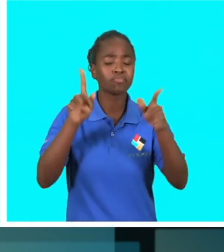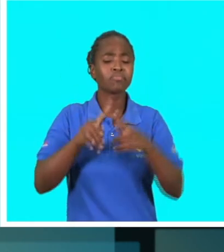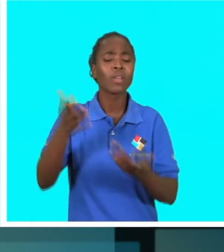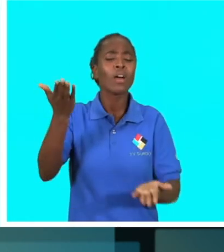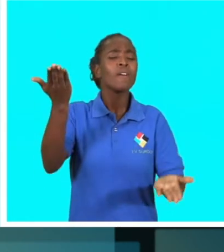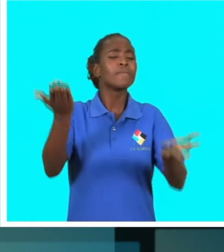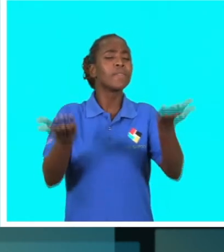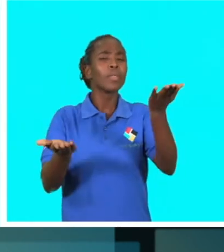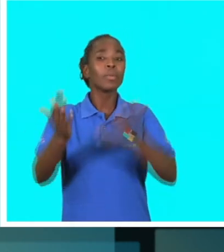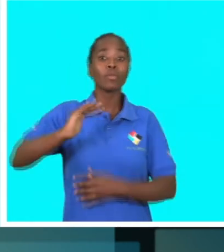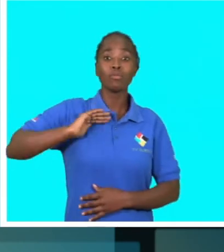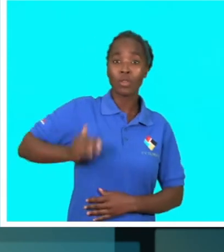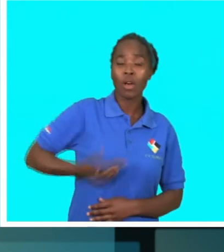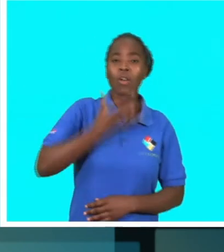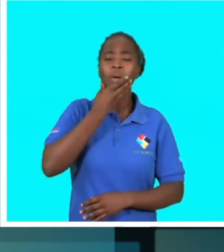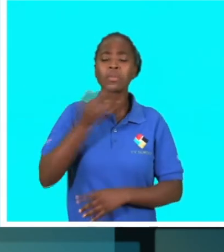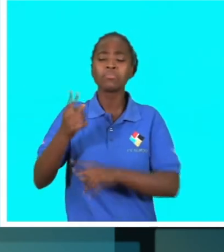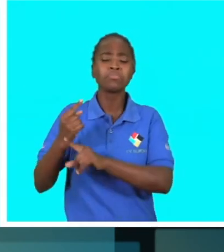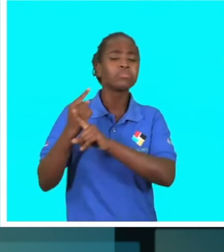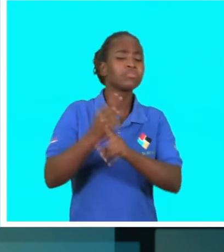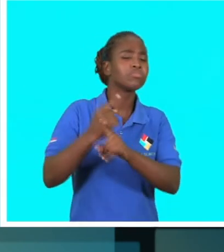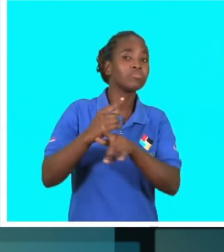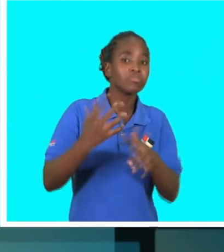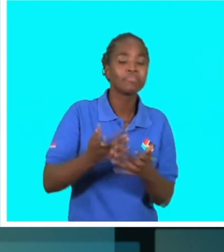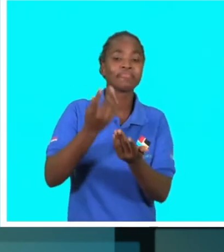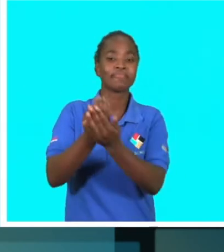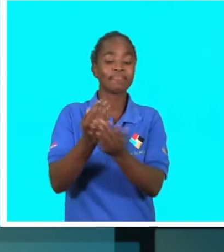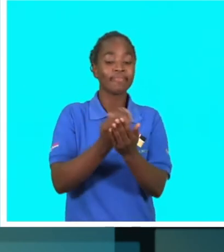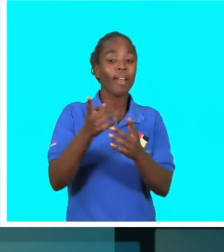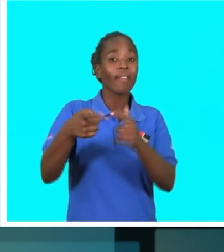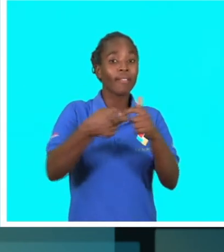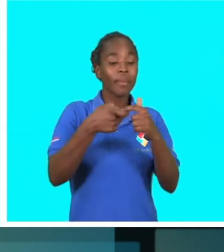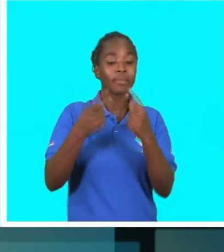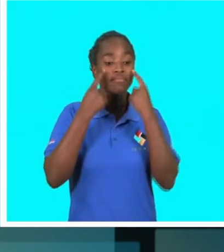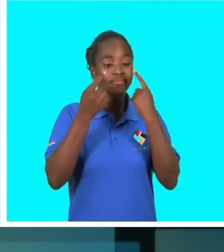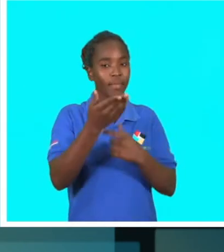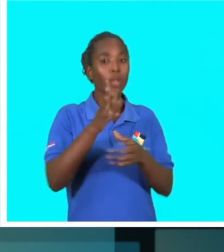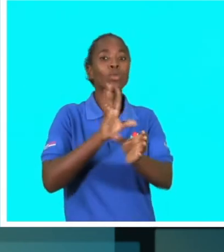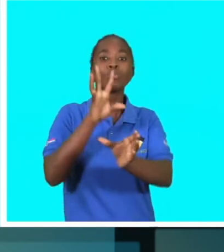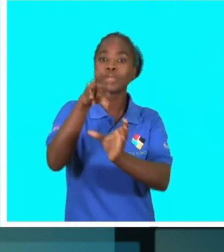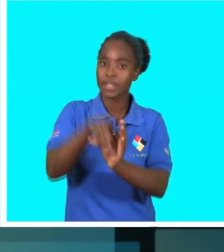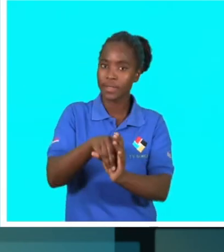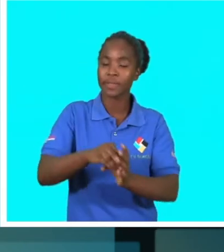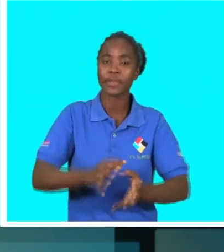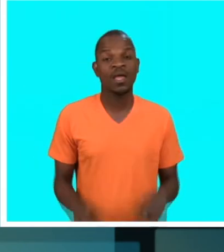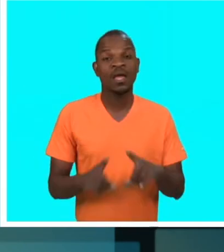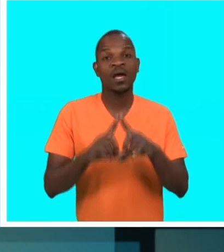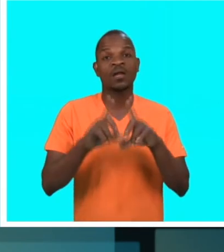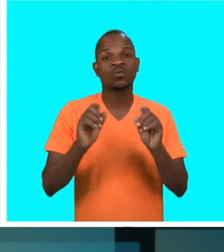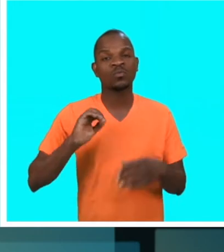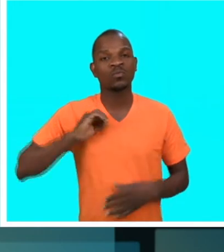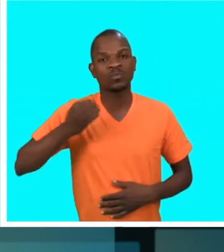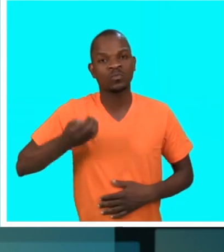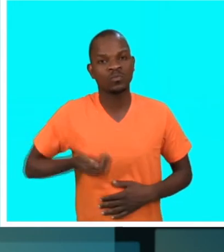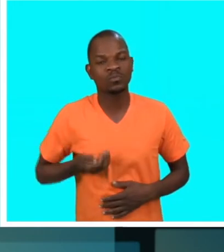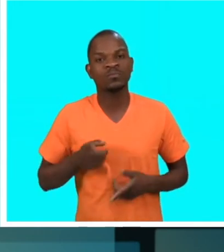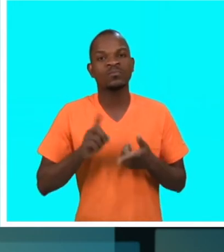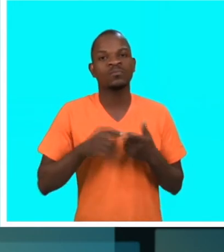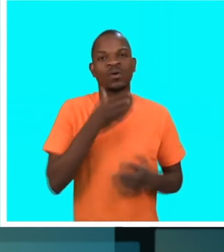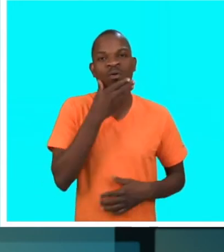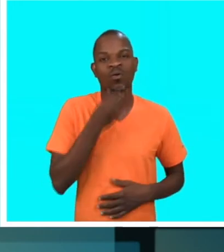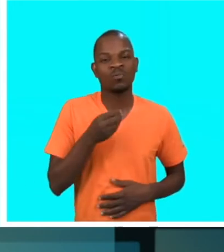associada à inclusão social também mereceu atenção nesta sessão. A questão do gênero,